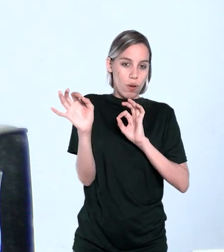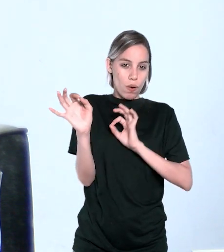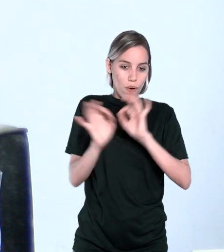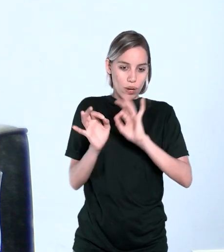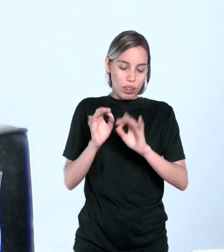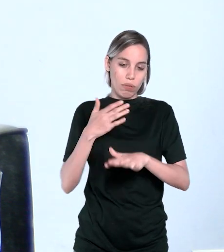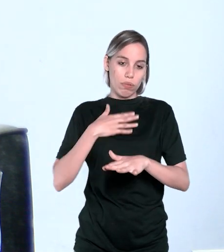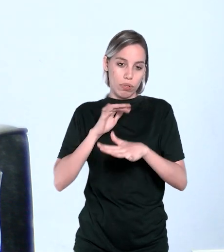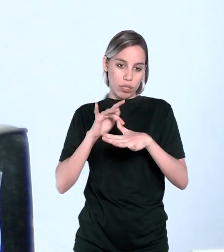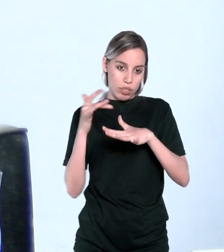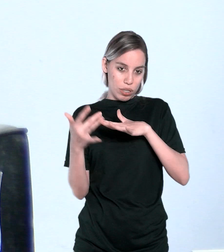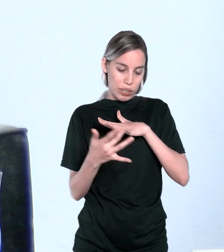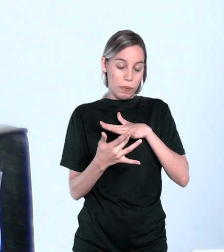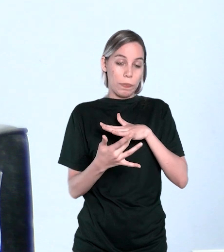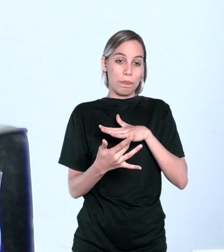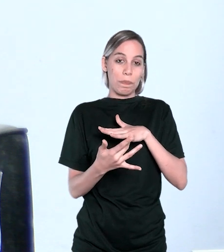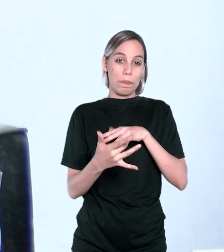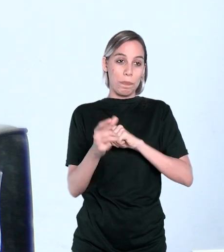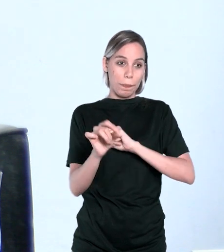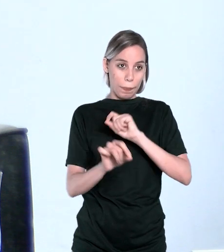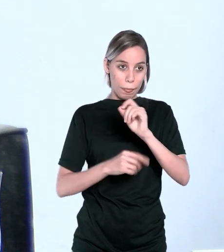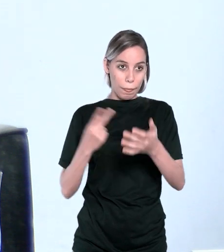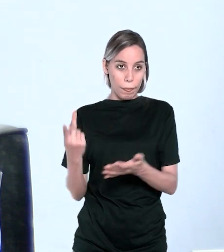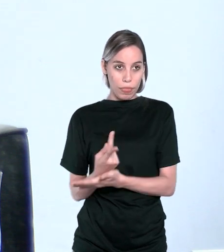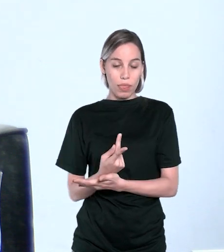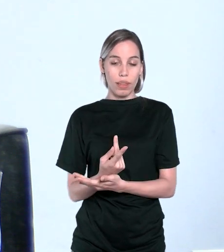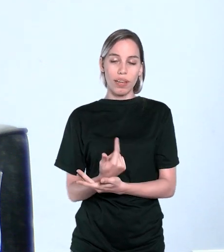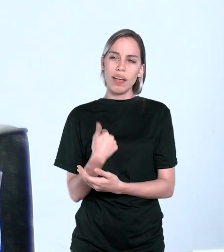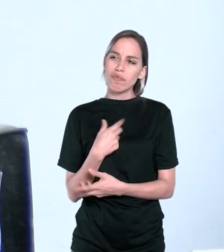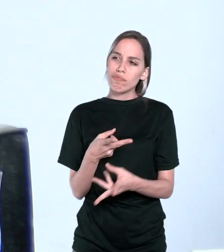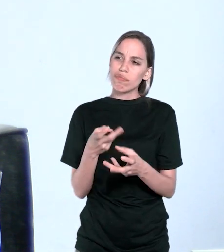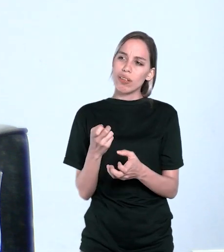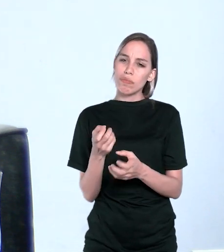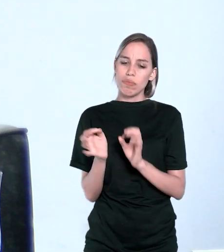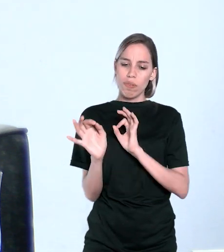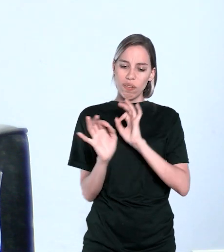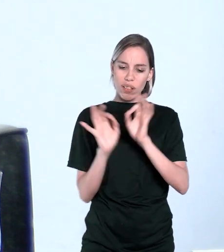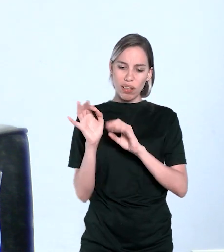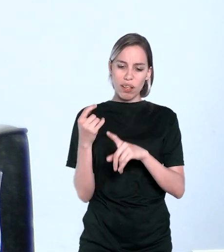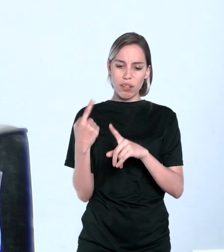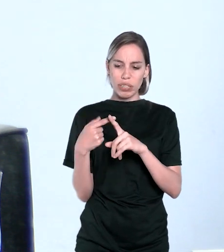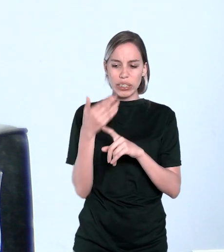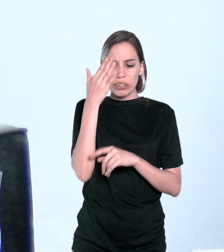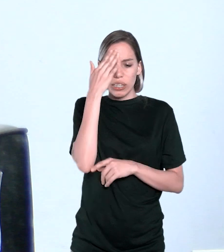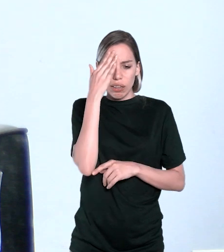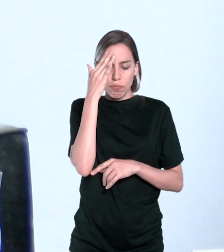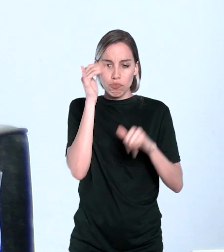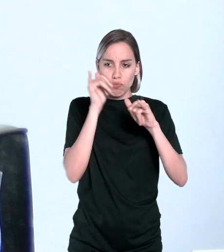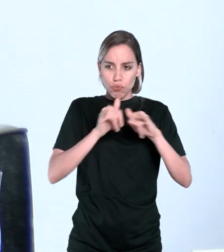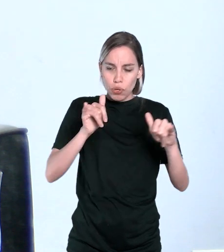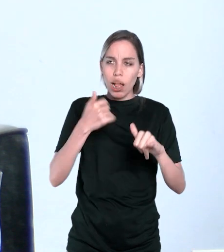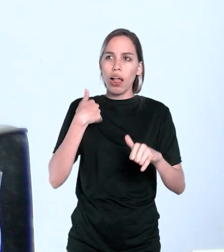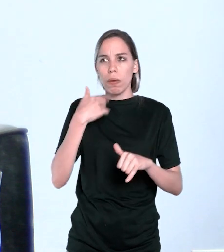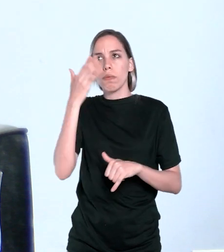agora um pouco mais nas mídias sociais, e eu achei um trabalho tão assim tranquilizador, porque você sabe o que você tem que fazer,